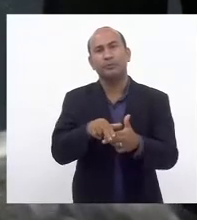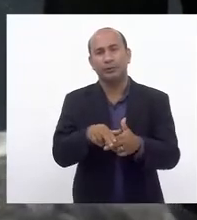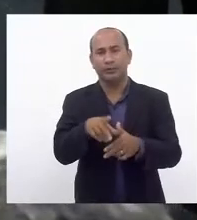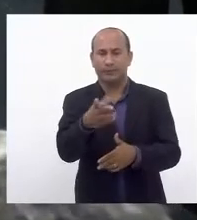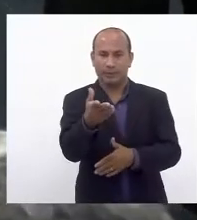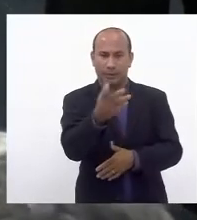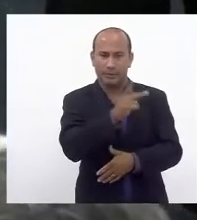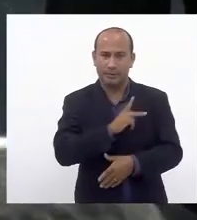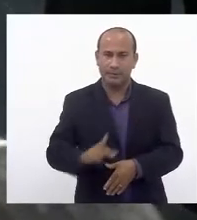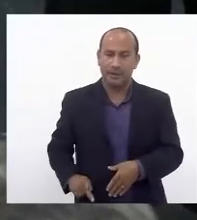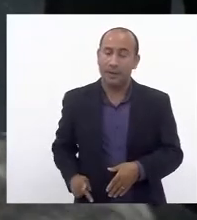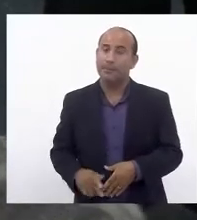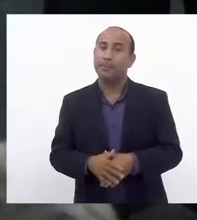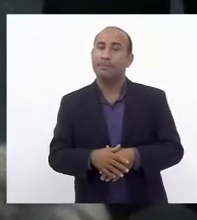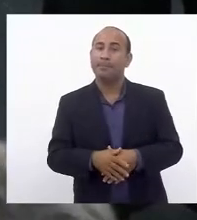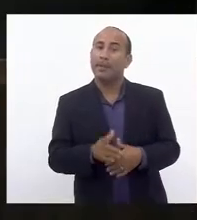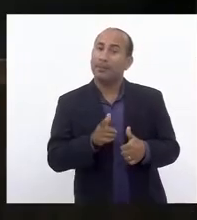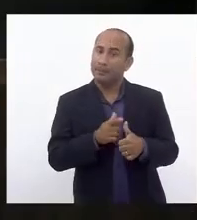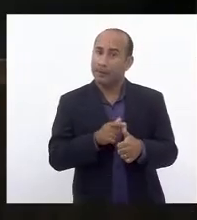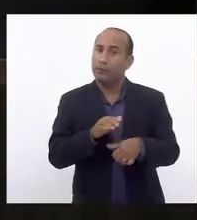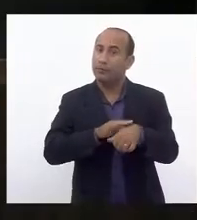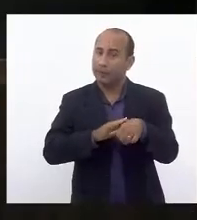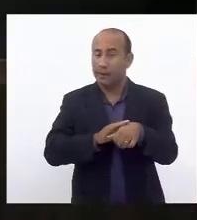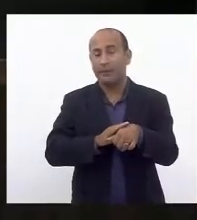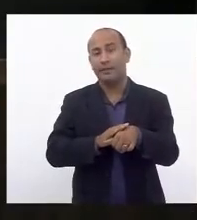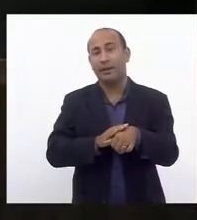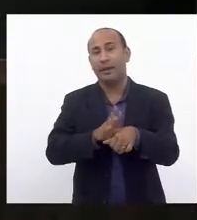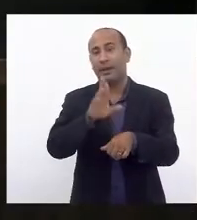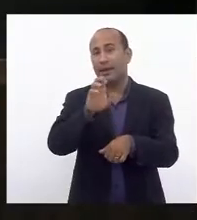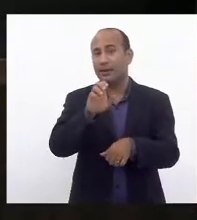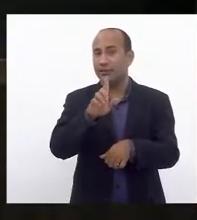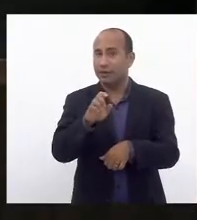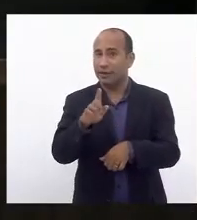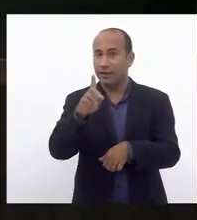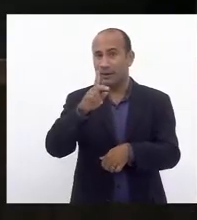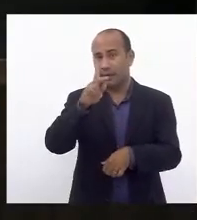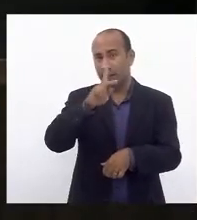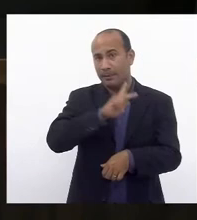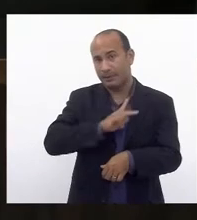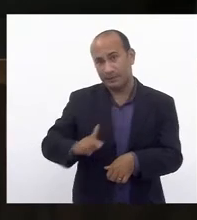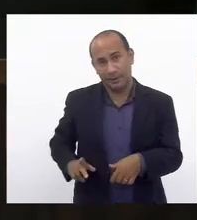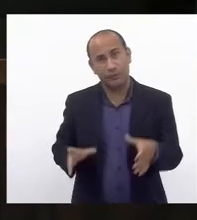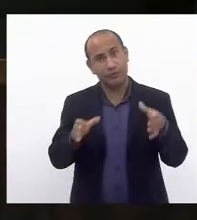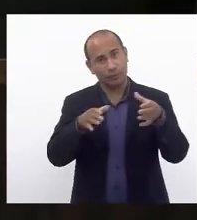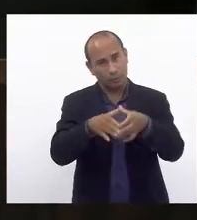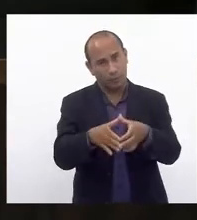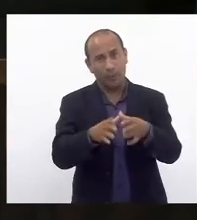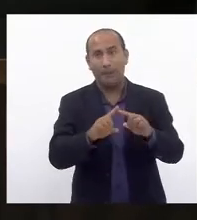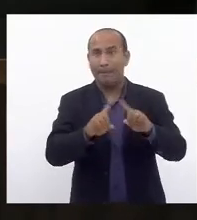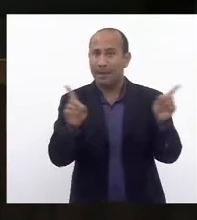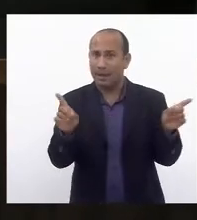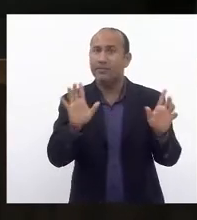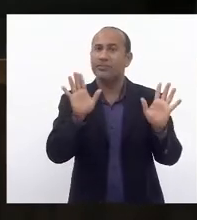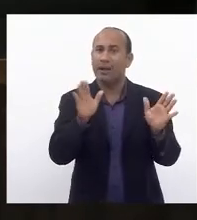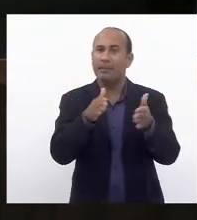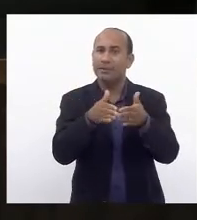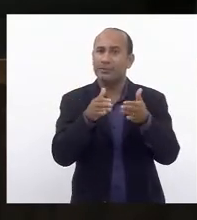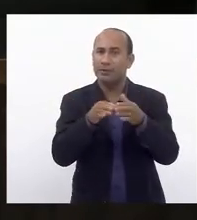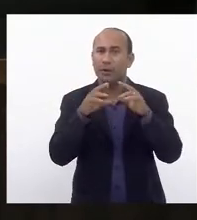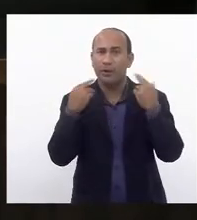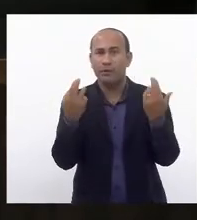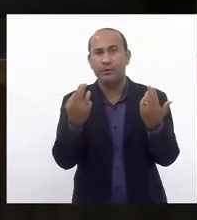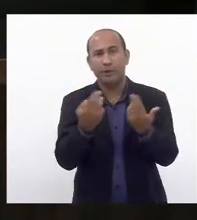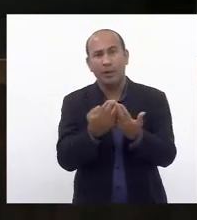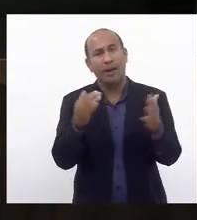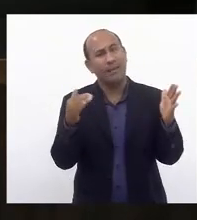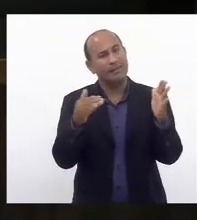Primeira coisa, conversa com a Regiane, que é presidente da comissão. Mas, sem prejuízo, foi pedido uma audiência, essa audiência se dará